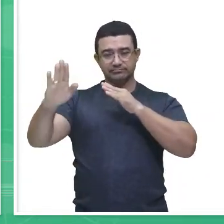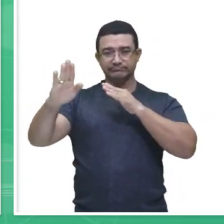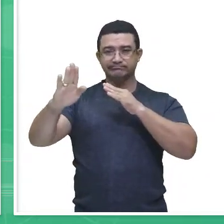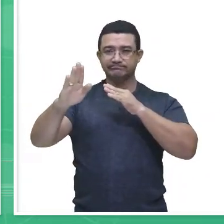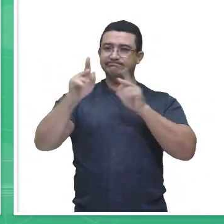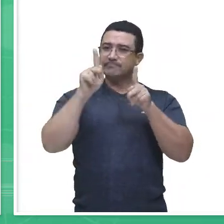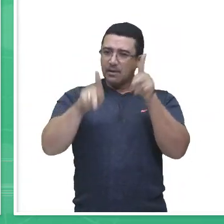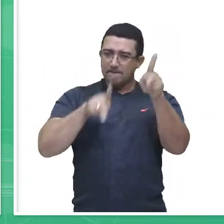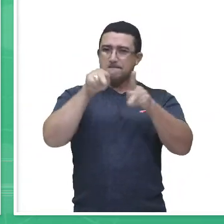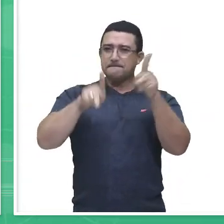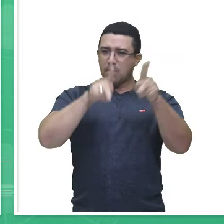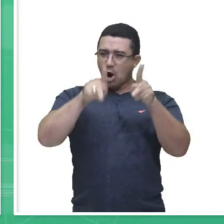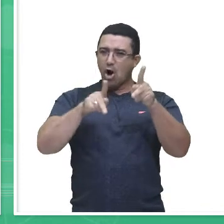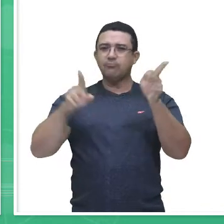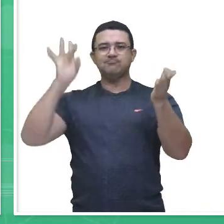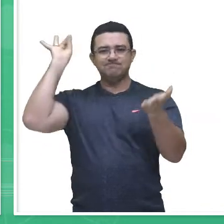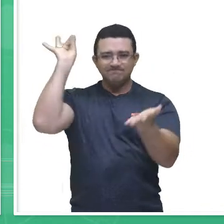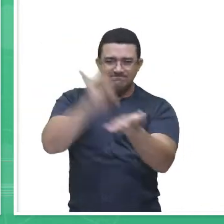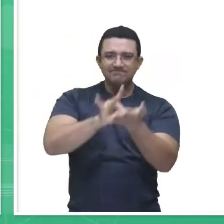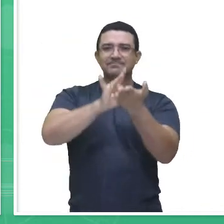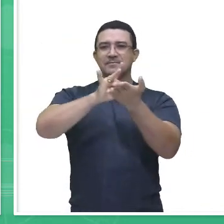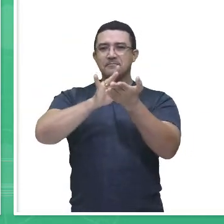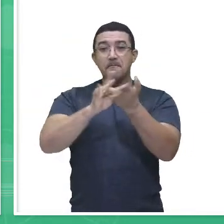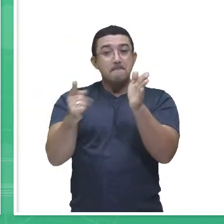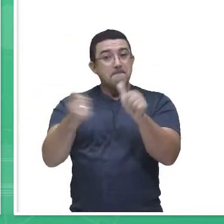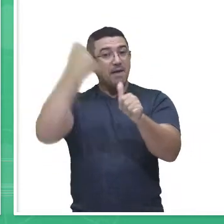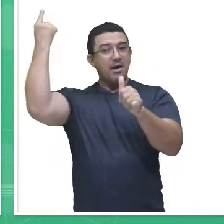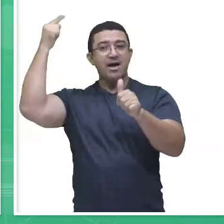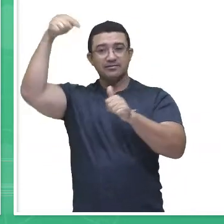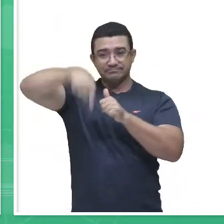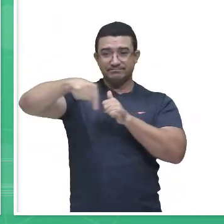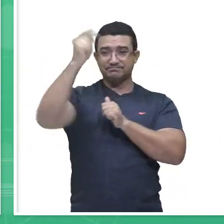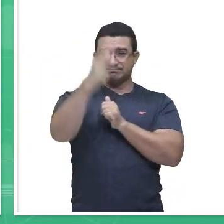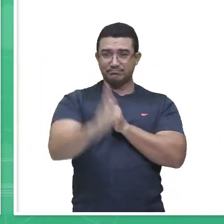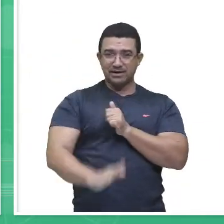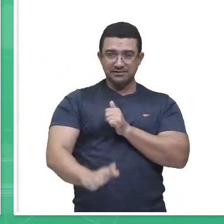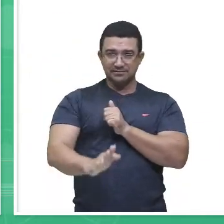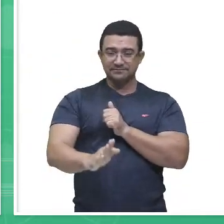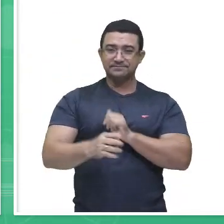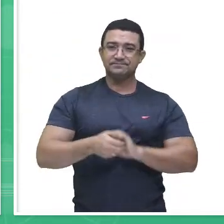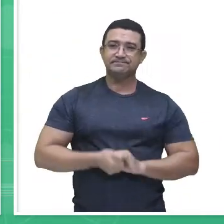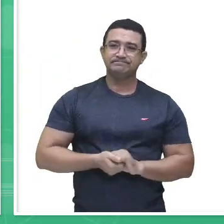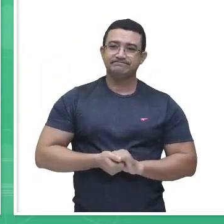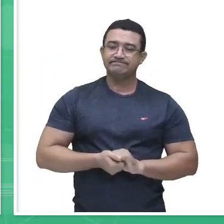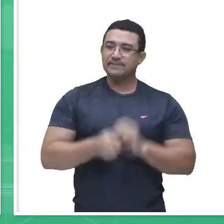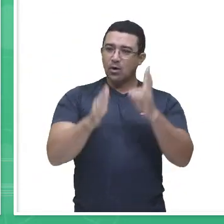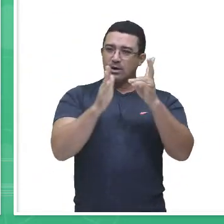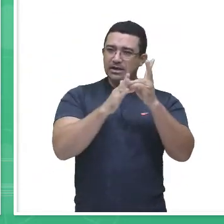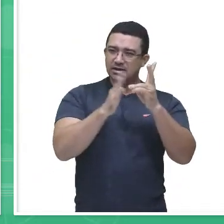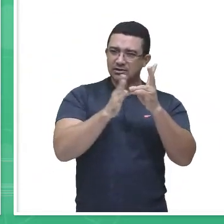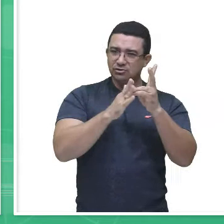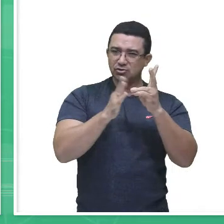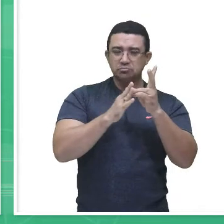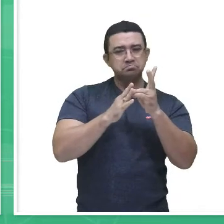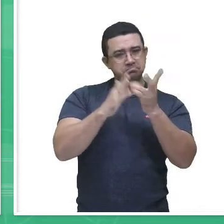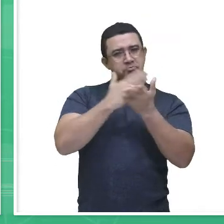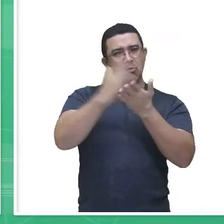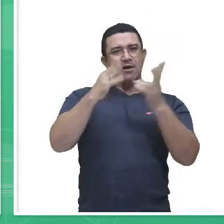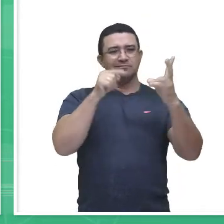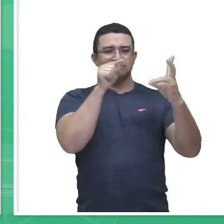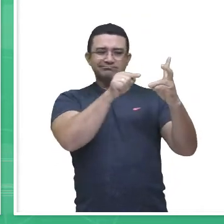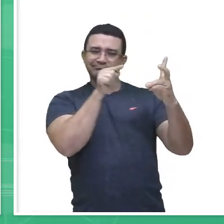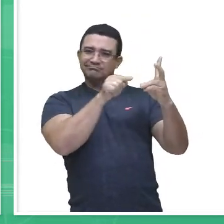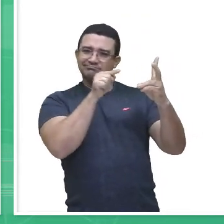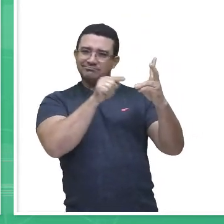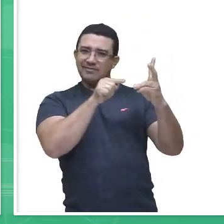povo brasileiro realmente, aquele que primeiro estava aqui. Então, com isso, o índio vai ser valorizado, né?